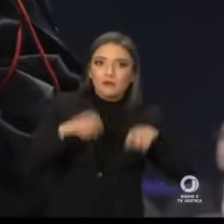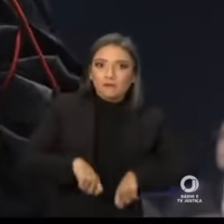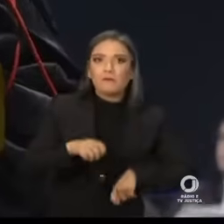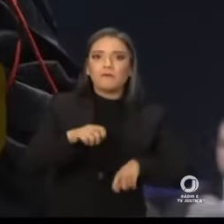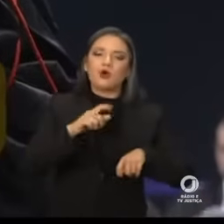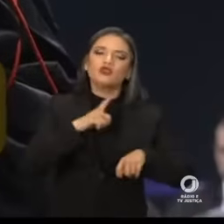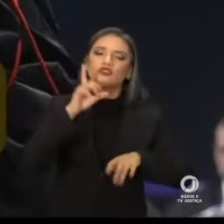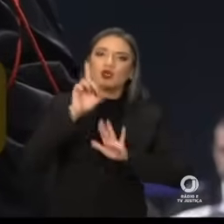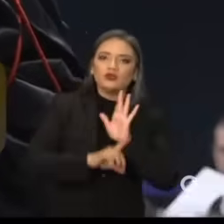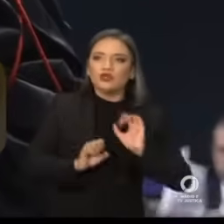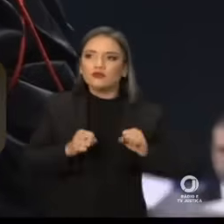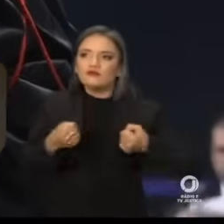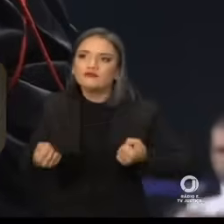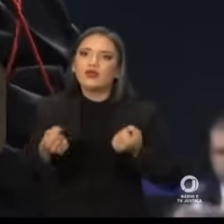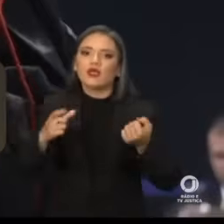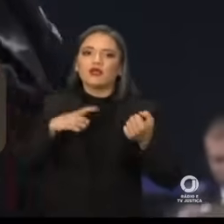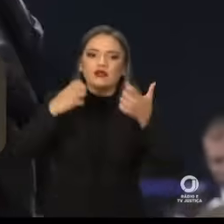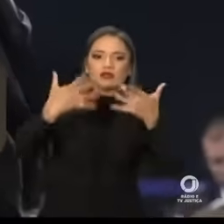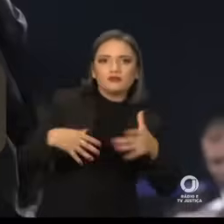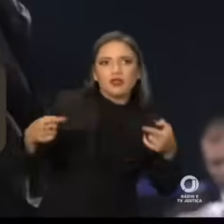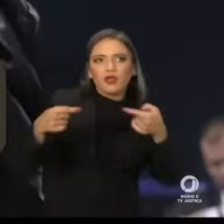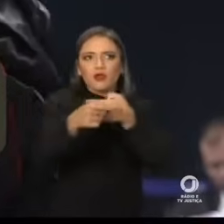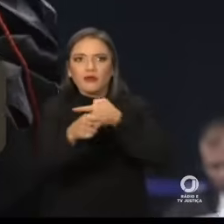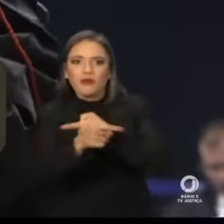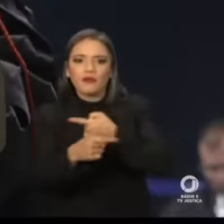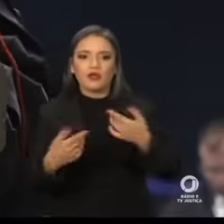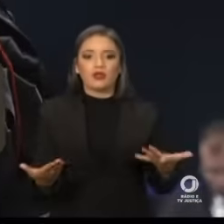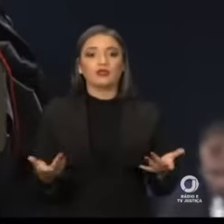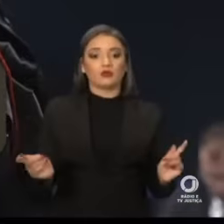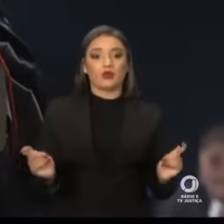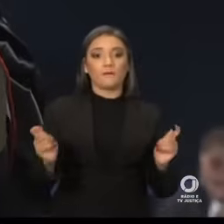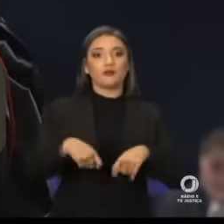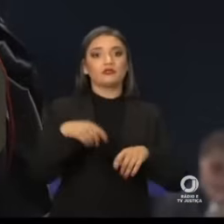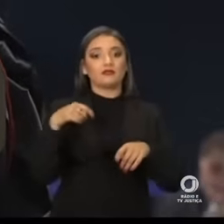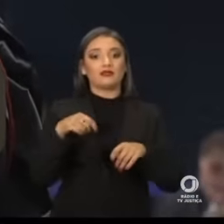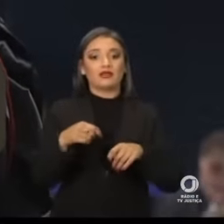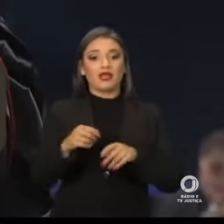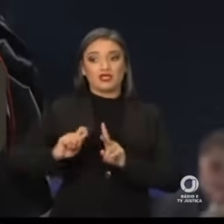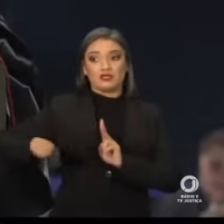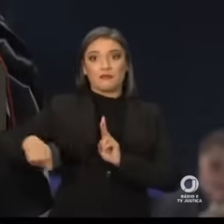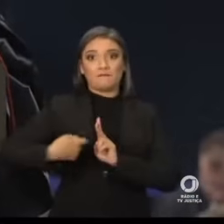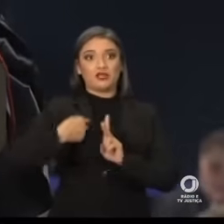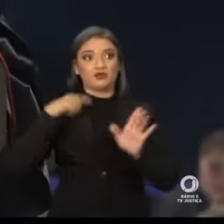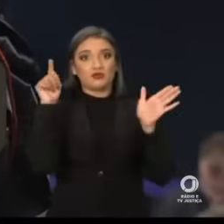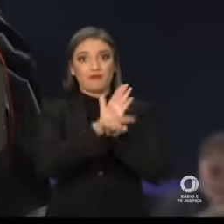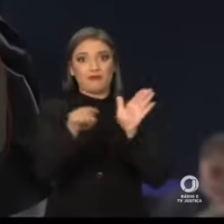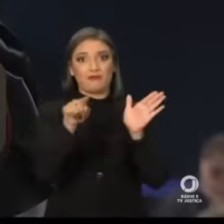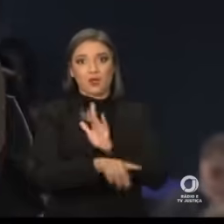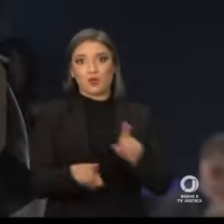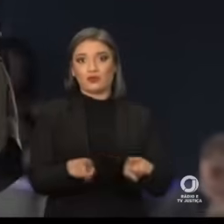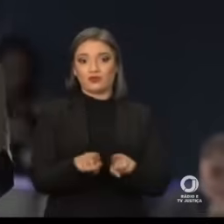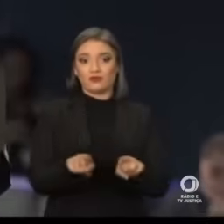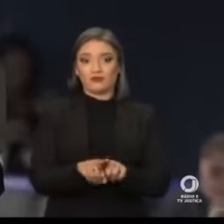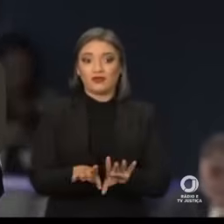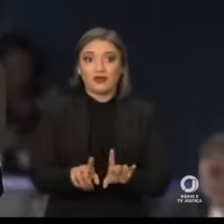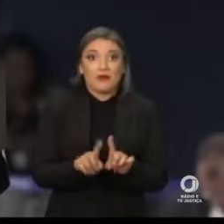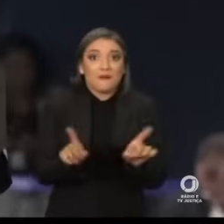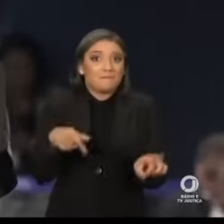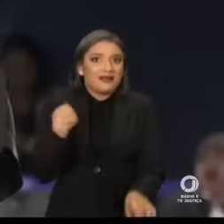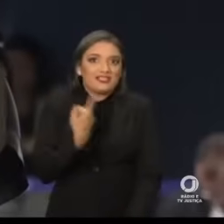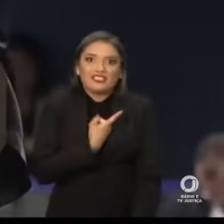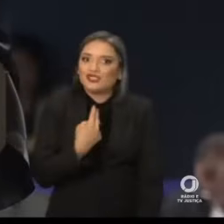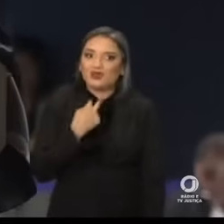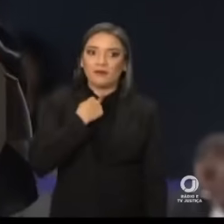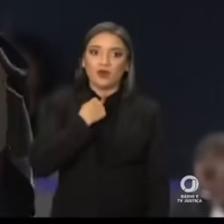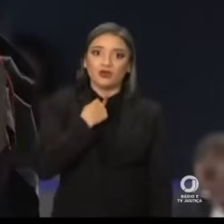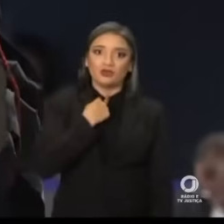ele determina a possibilidade de pergunta das partes. Mas nós não pudemos perguntar. Eu